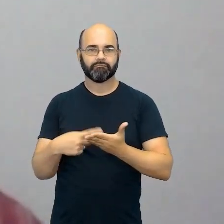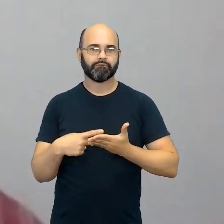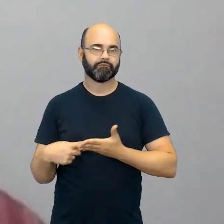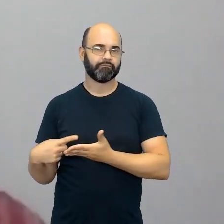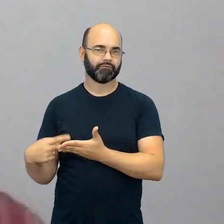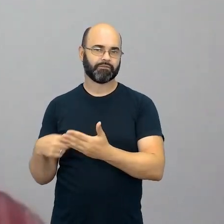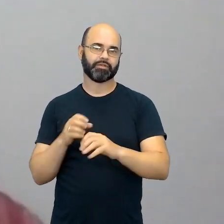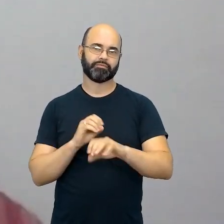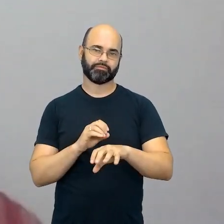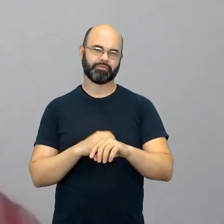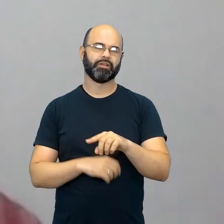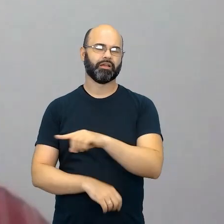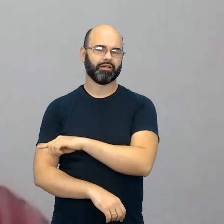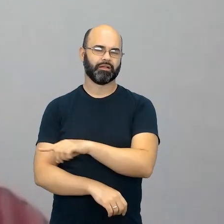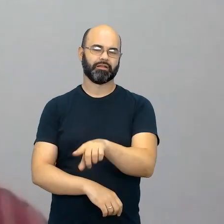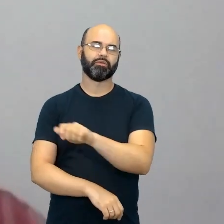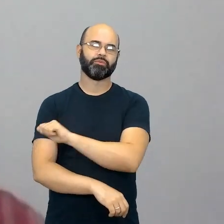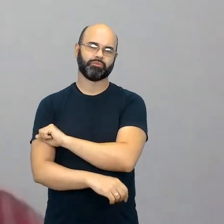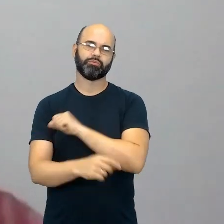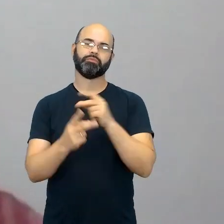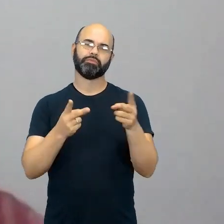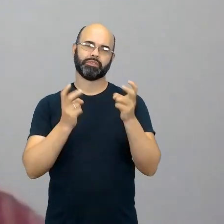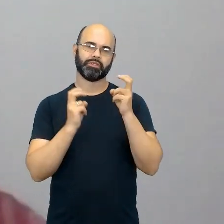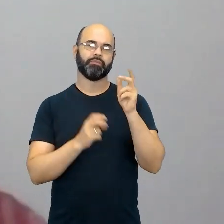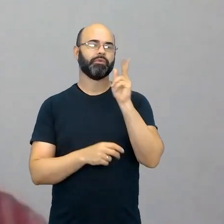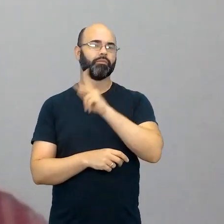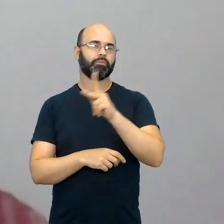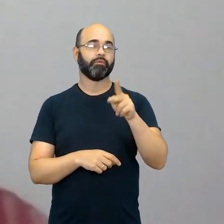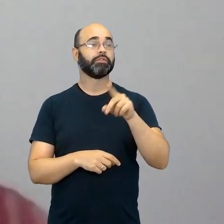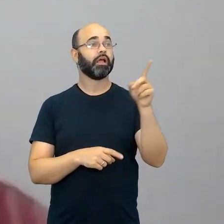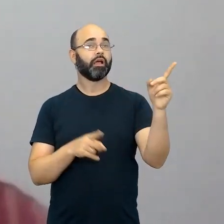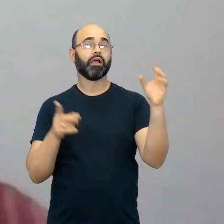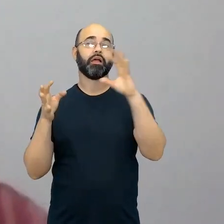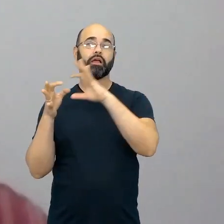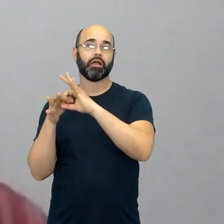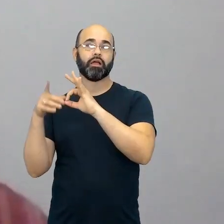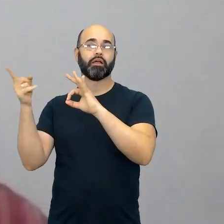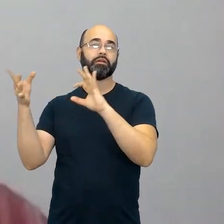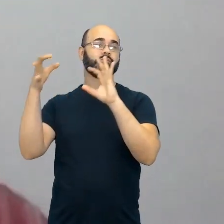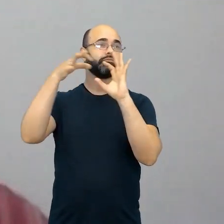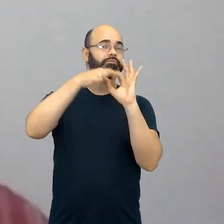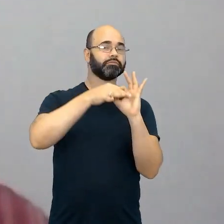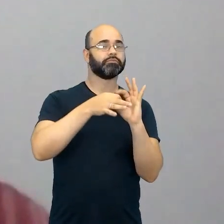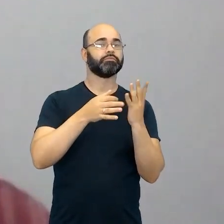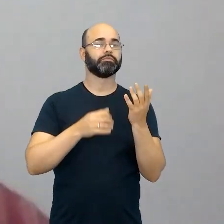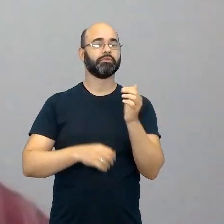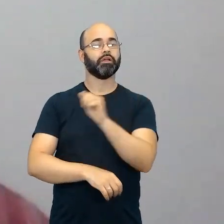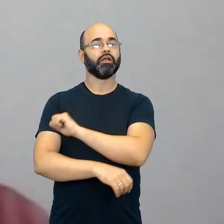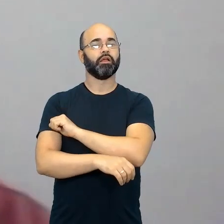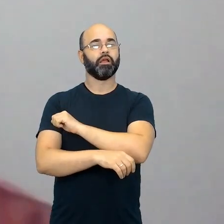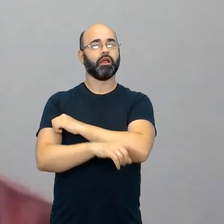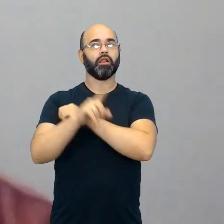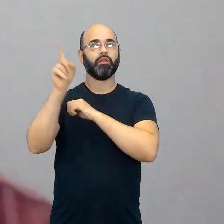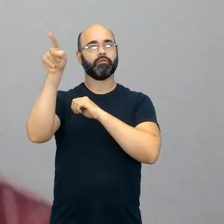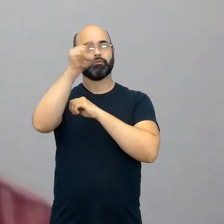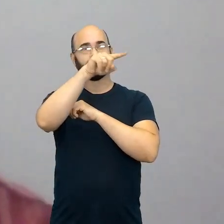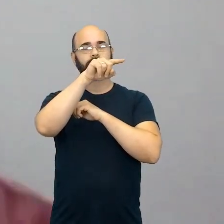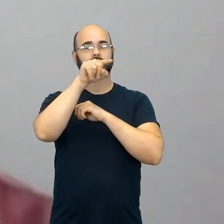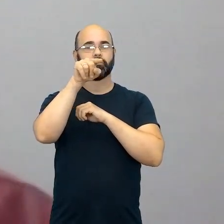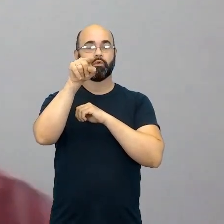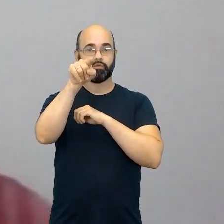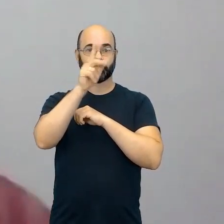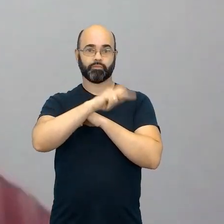atuação conjunta ali, né? Os professores, dá para minimizar tempo, tem várias vantagens,